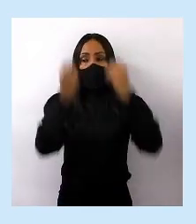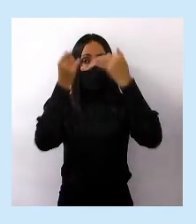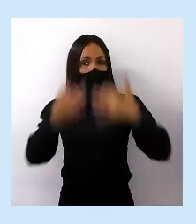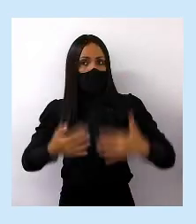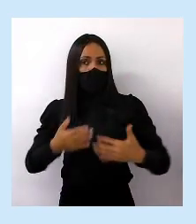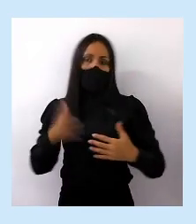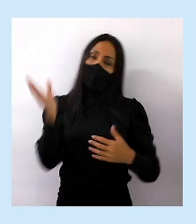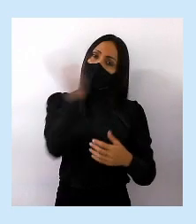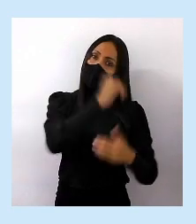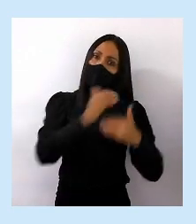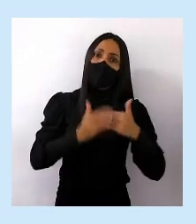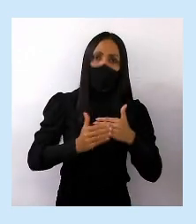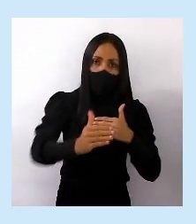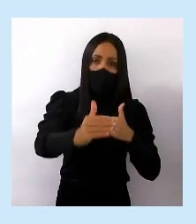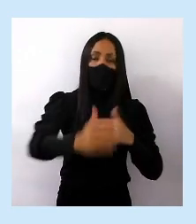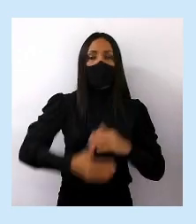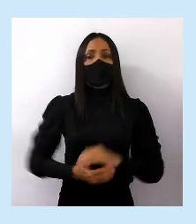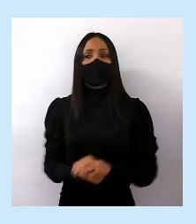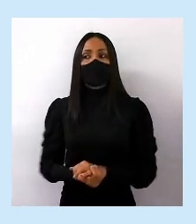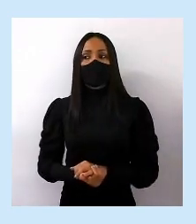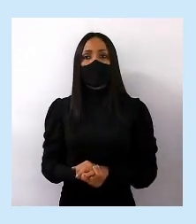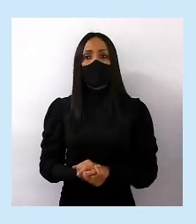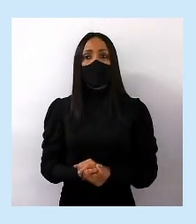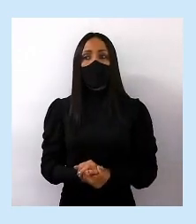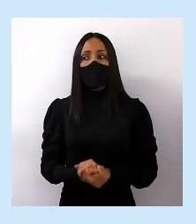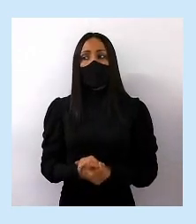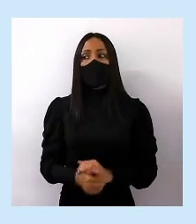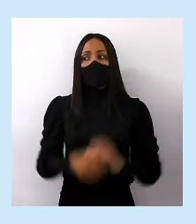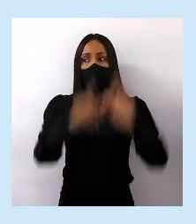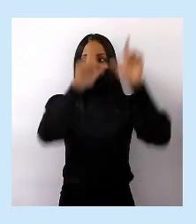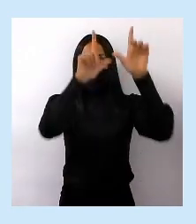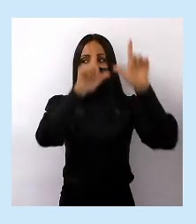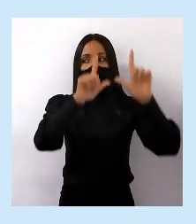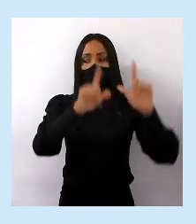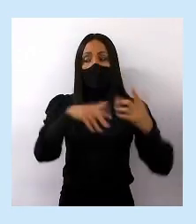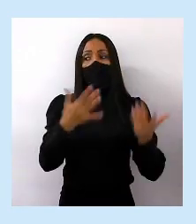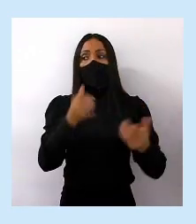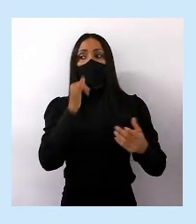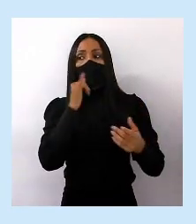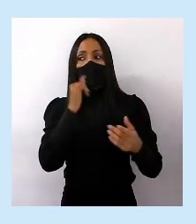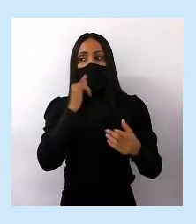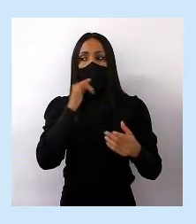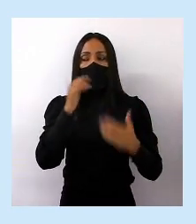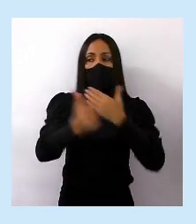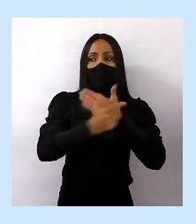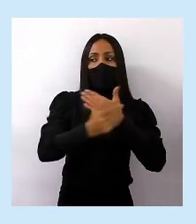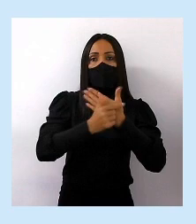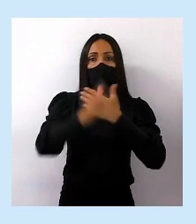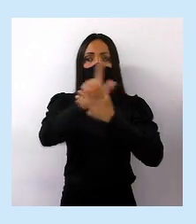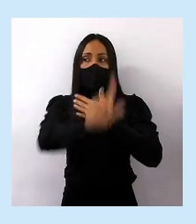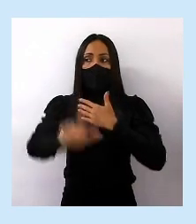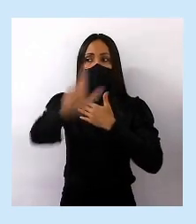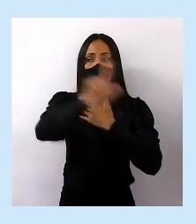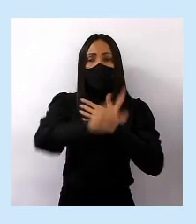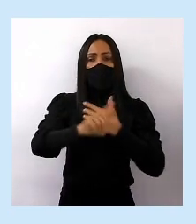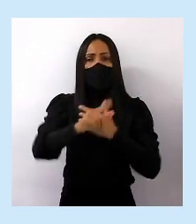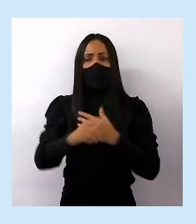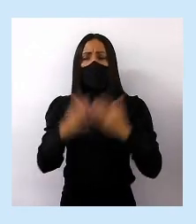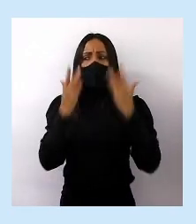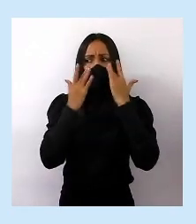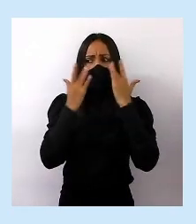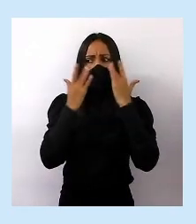seguir. No próximo slide, eu coloquei aí para vocês um exemplo de uma função da literatura. Observe